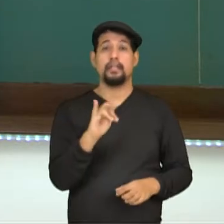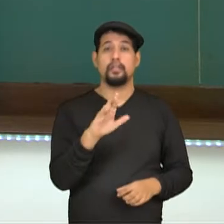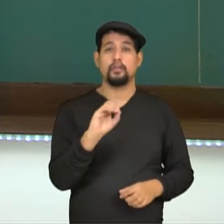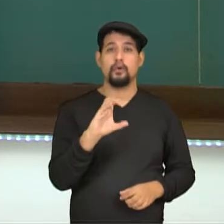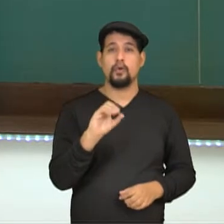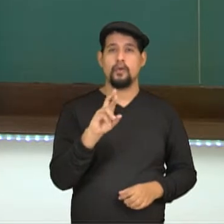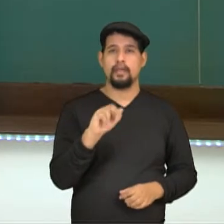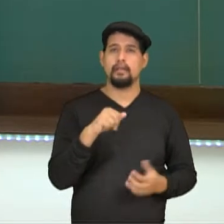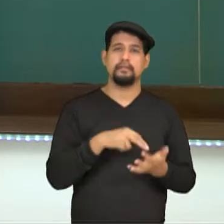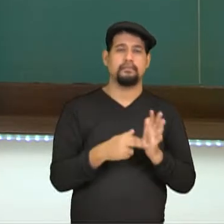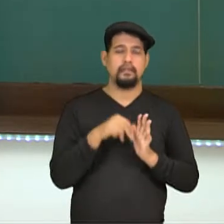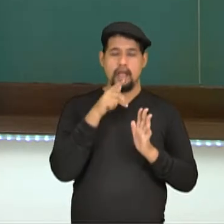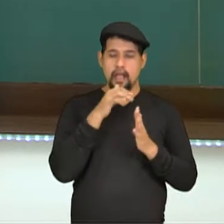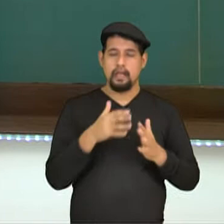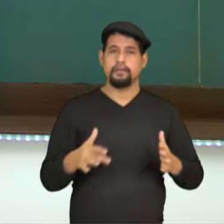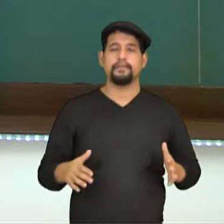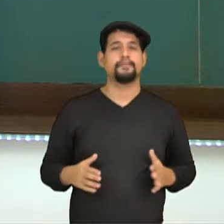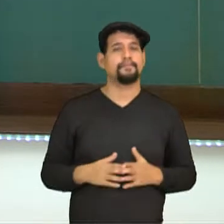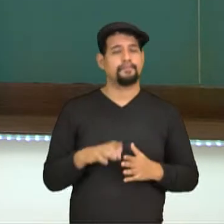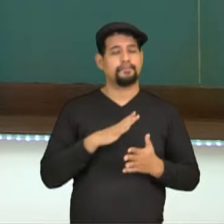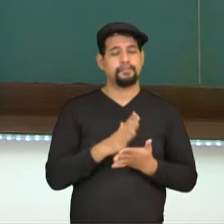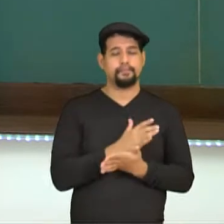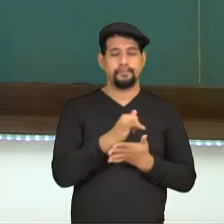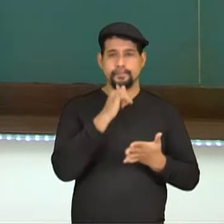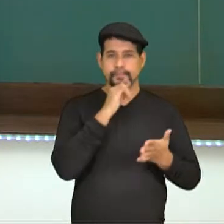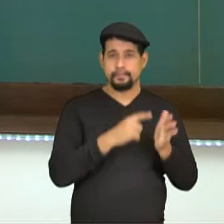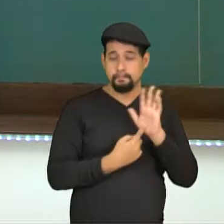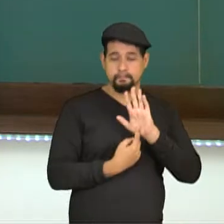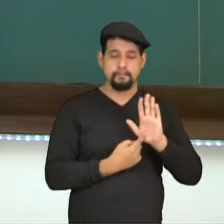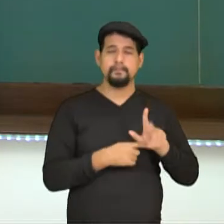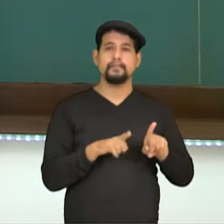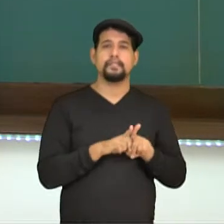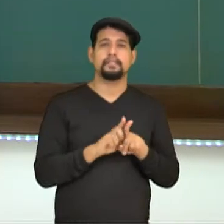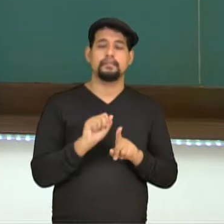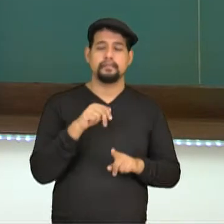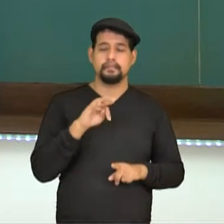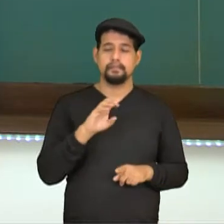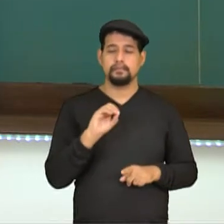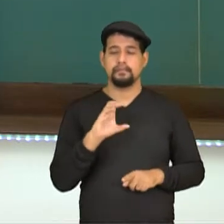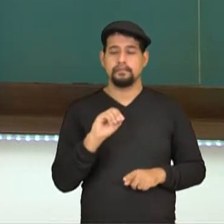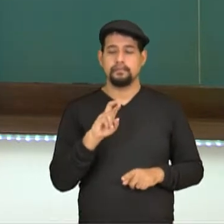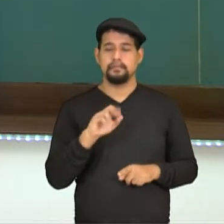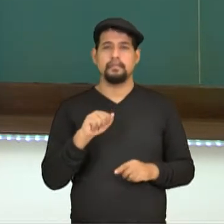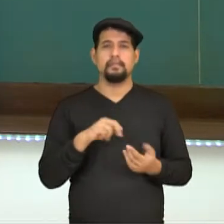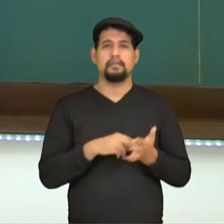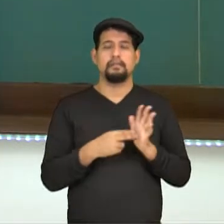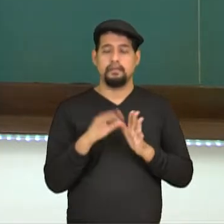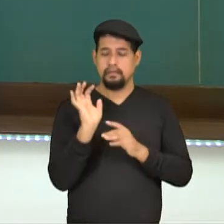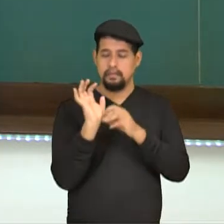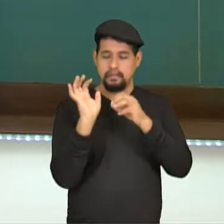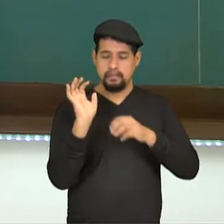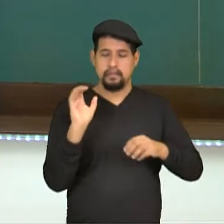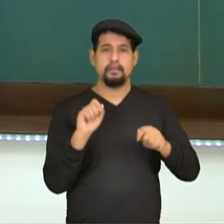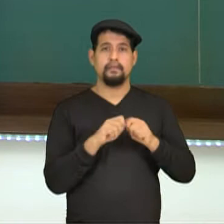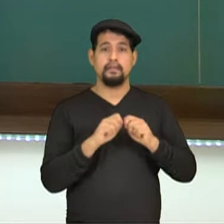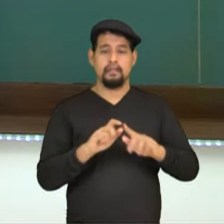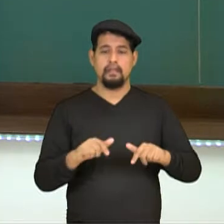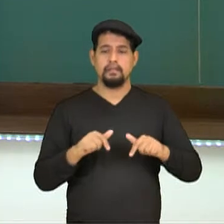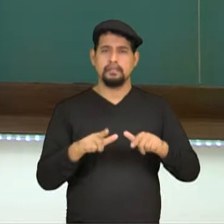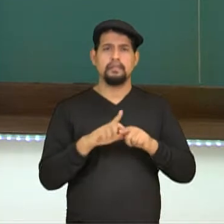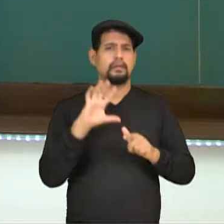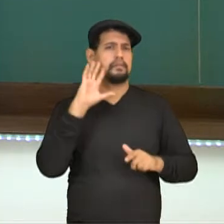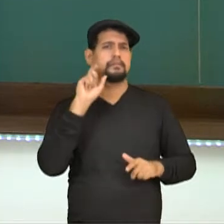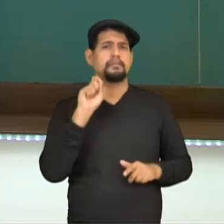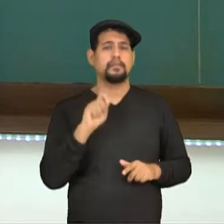água. Então aqui nós temos mais alguns exemplos. A antrocoria é uma dispersão provocada pela ação antrópica,